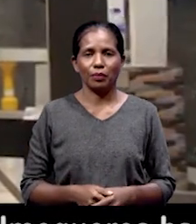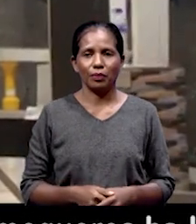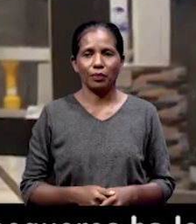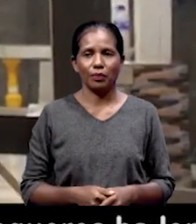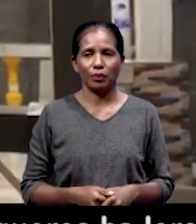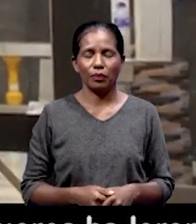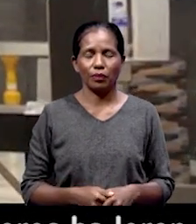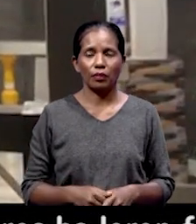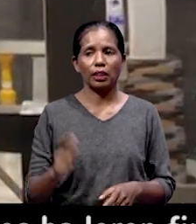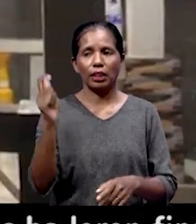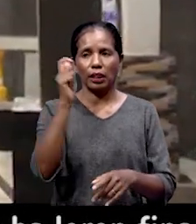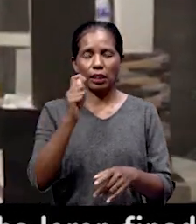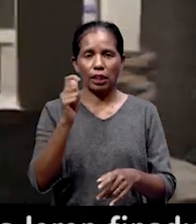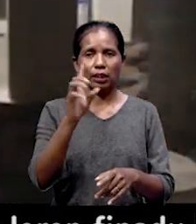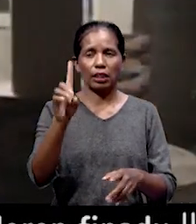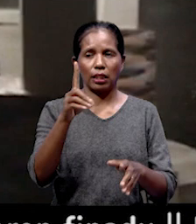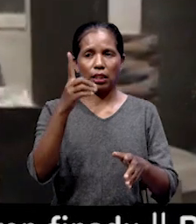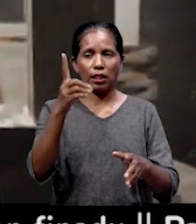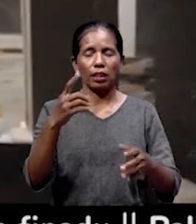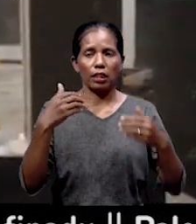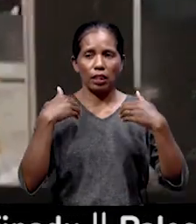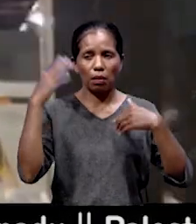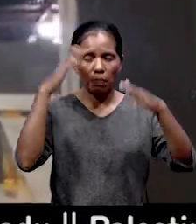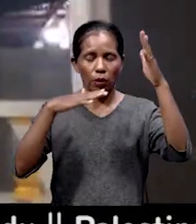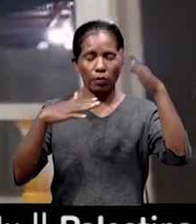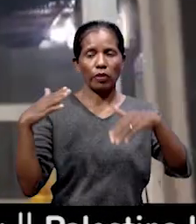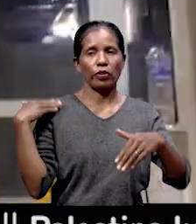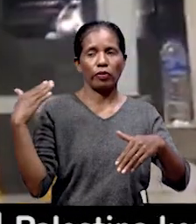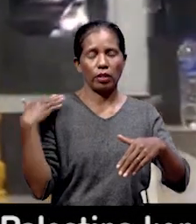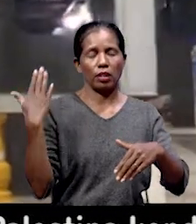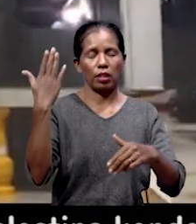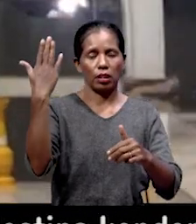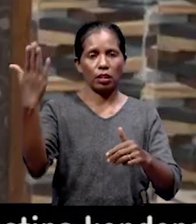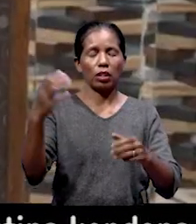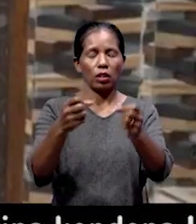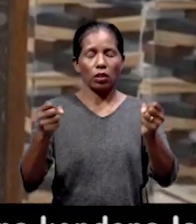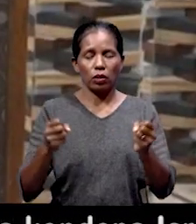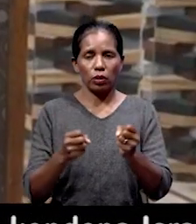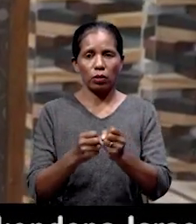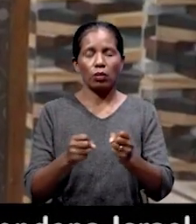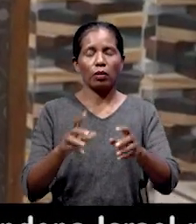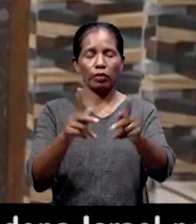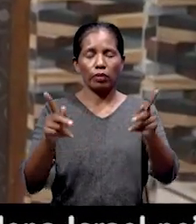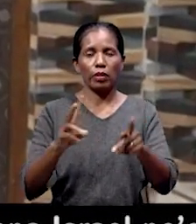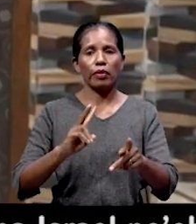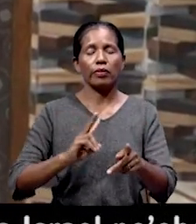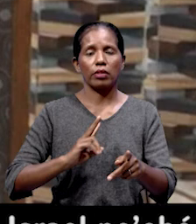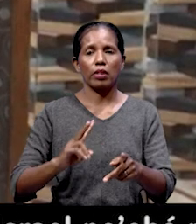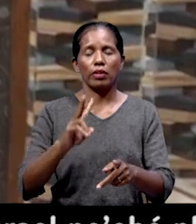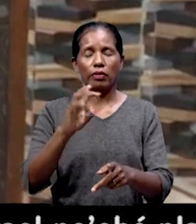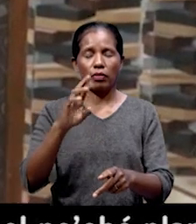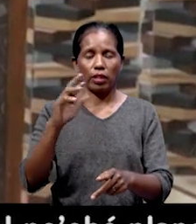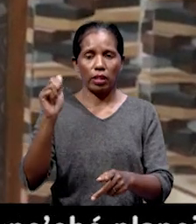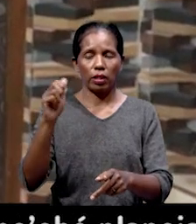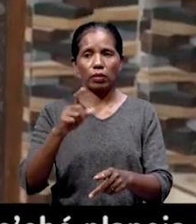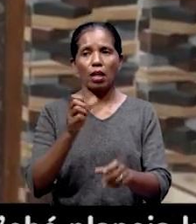E a terça madrugada, moço confronto entre jovem Sira e a aldeia 03, suku Mascarinhas, posto administrativo Veracruz, município de Li, resulta